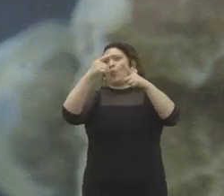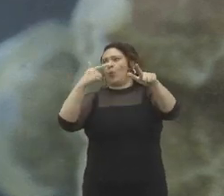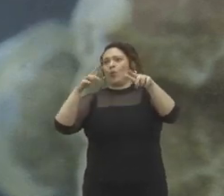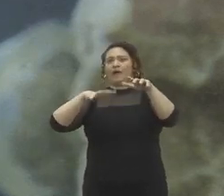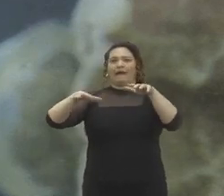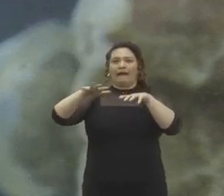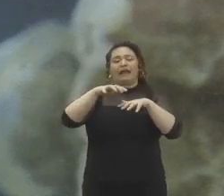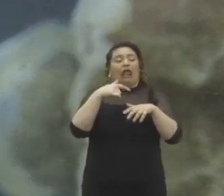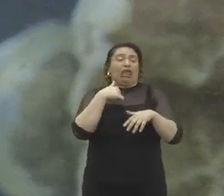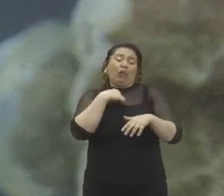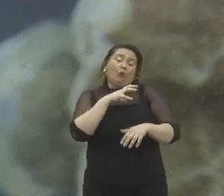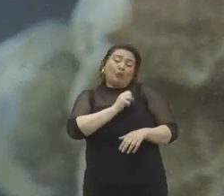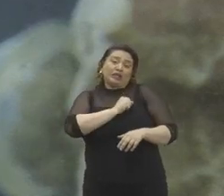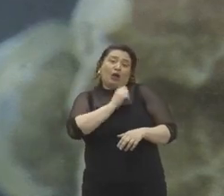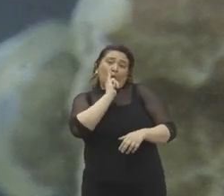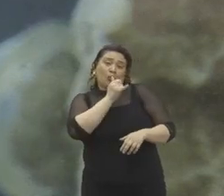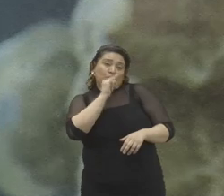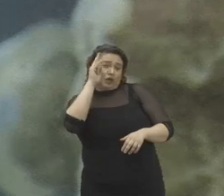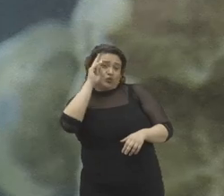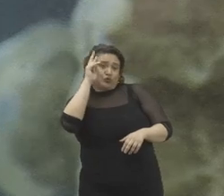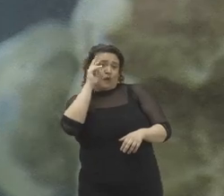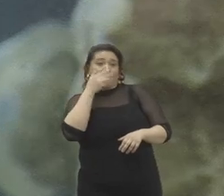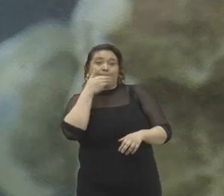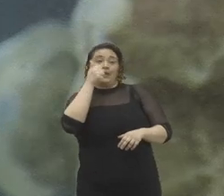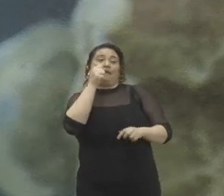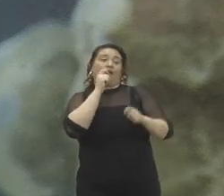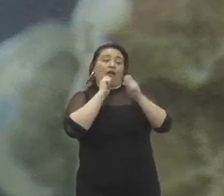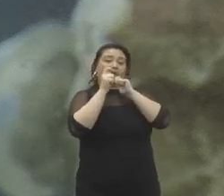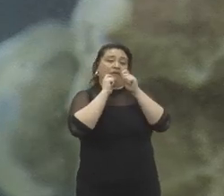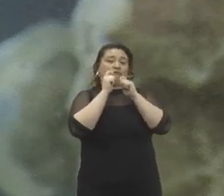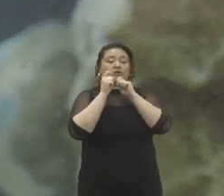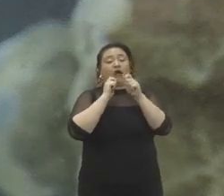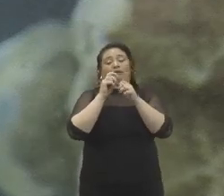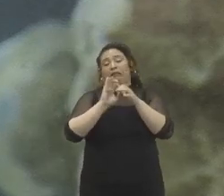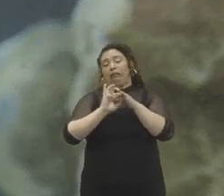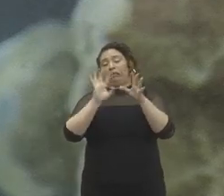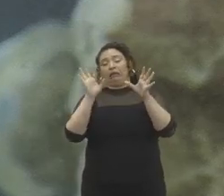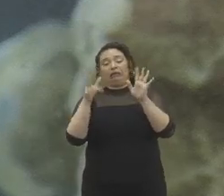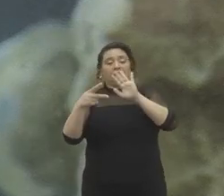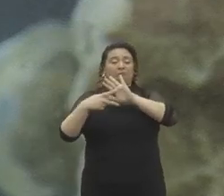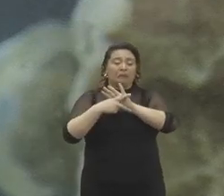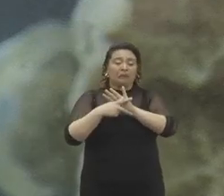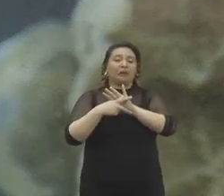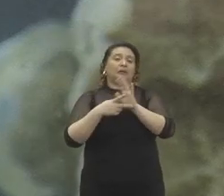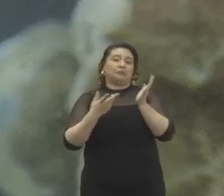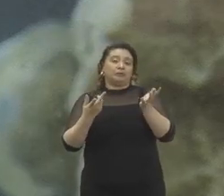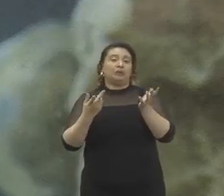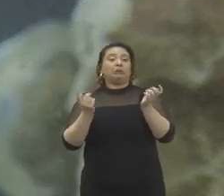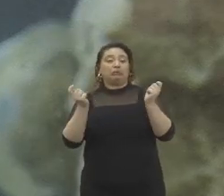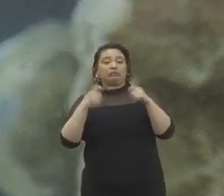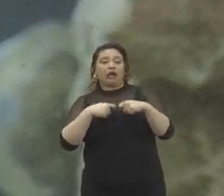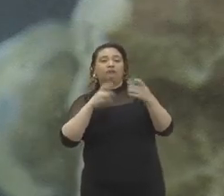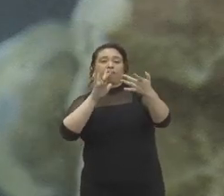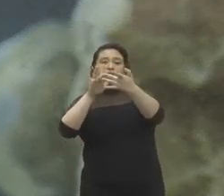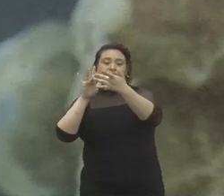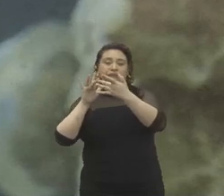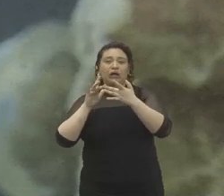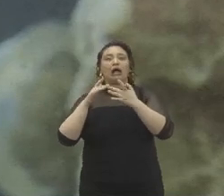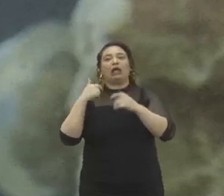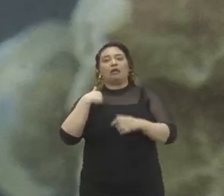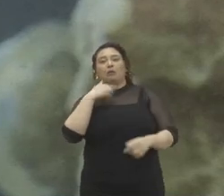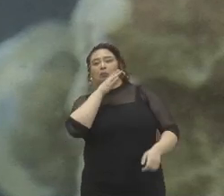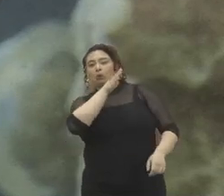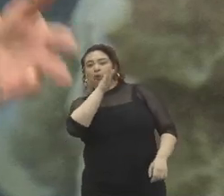como repórter podia fazer isso eh mais livremente com enfim diretamente né Indo aos